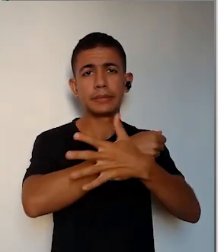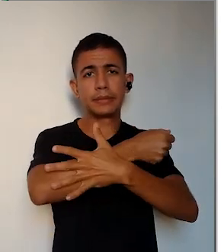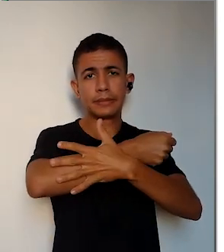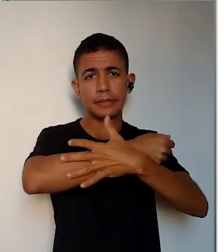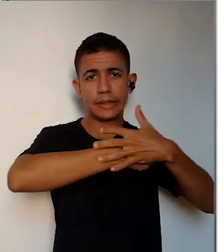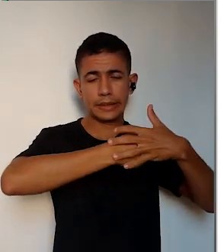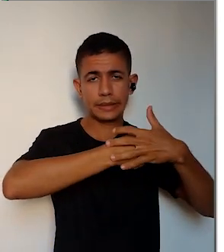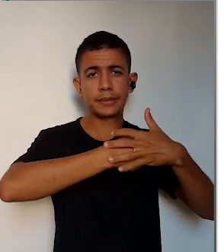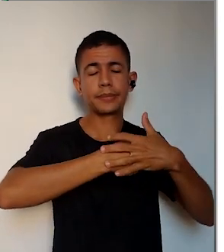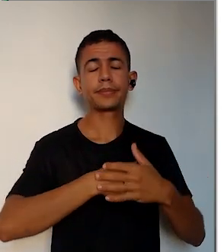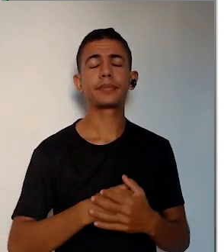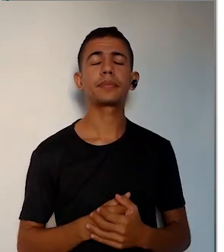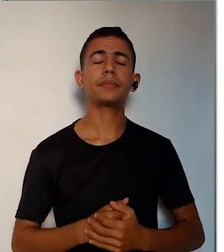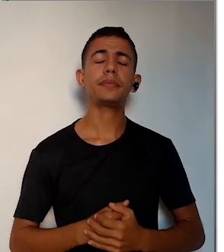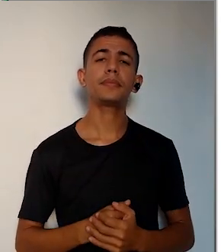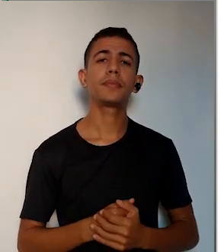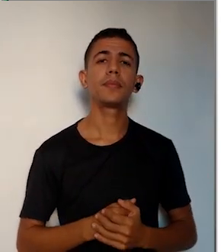conjuntivo.